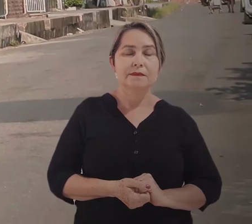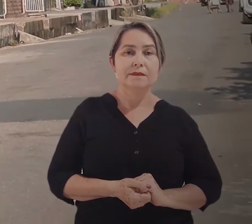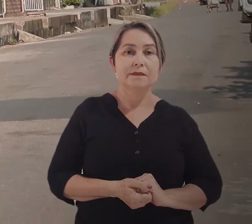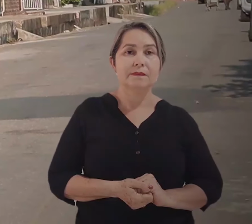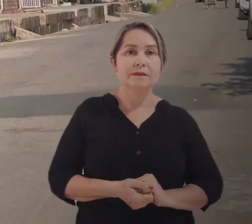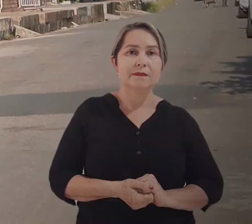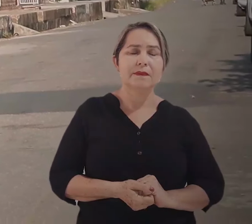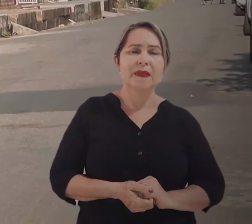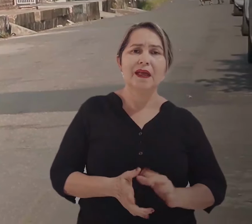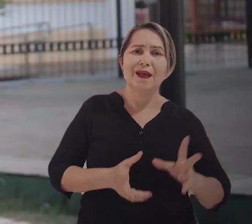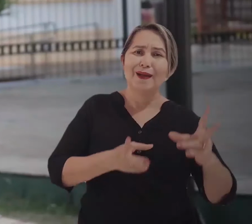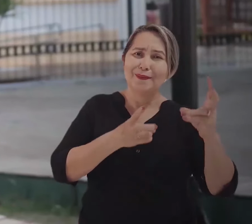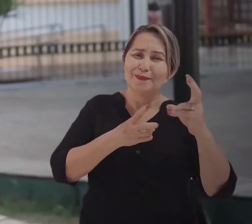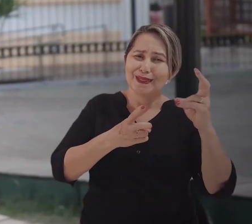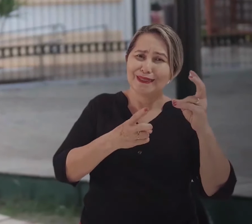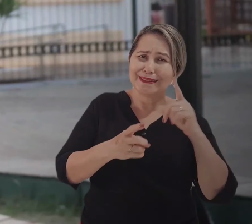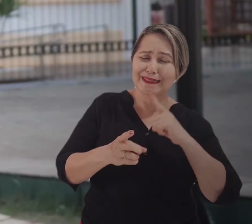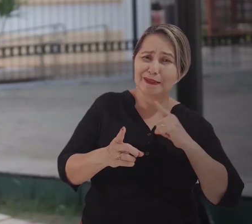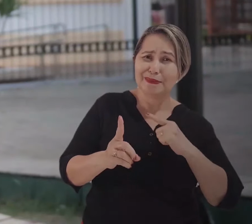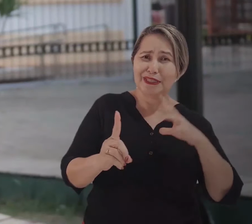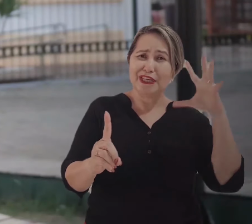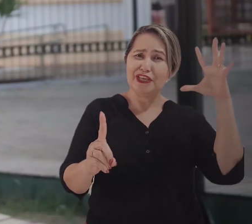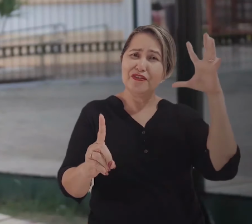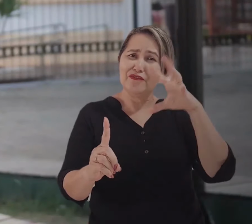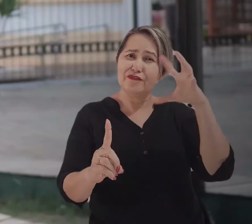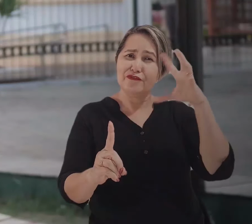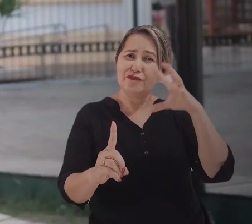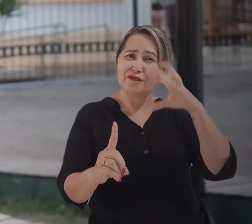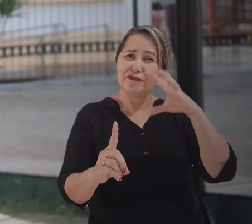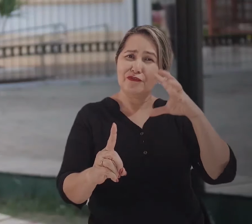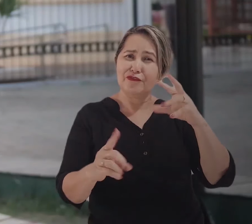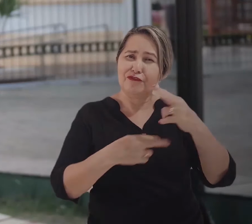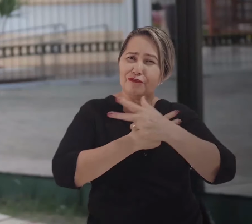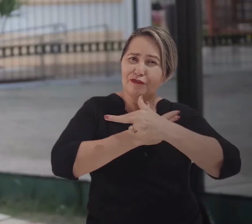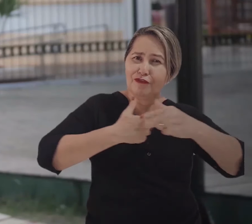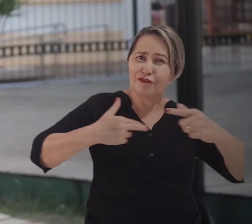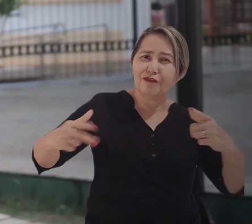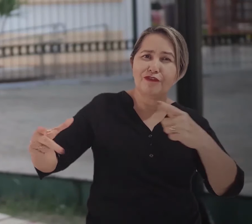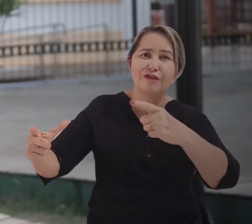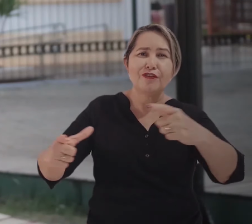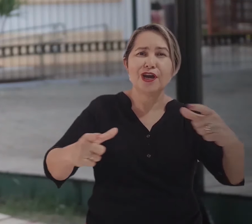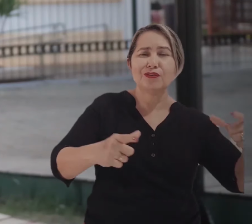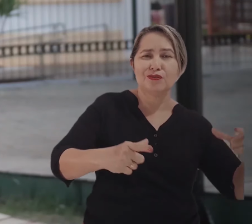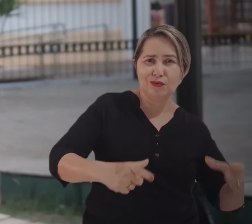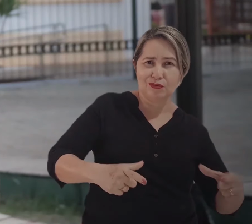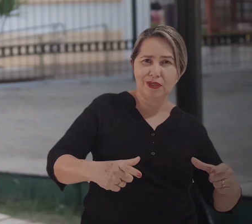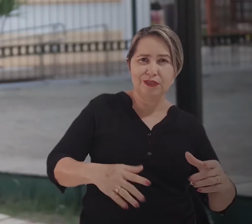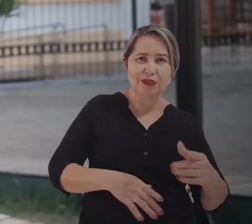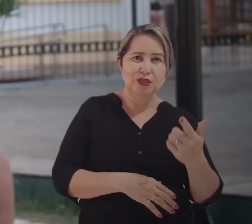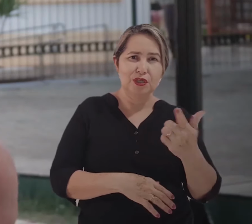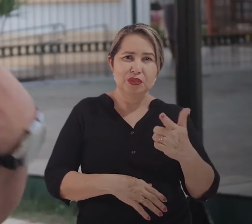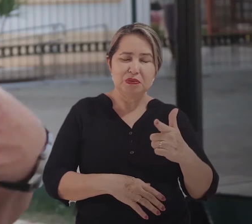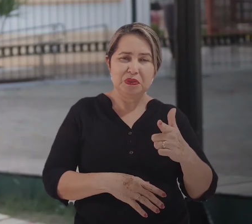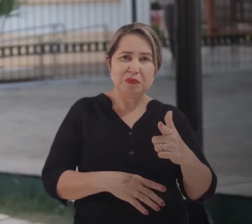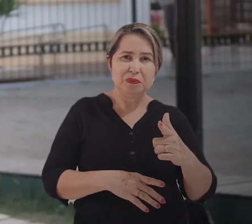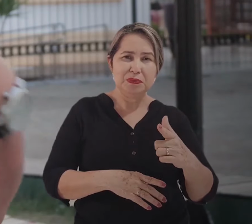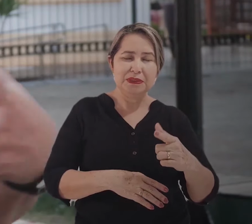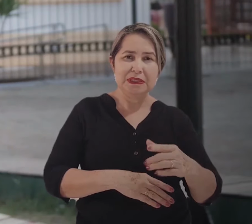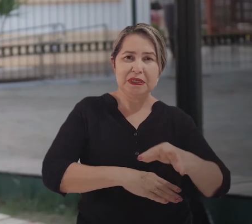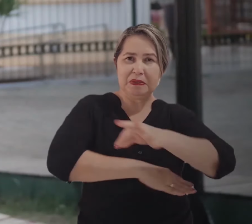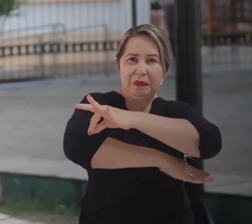gente percebe que há uma influência de várias, de vários locais, né? Não existe uma arquitetura autóctone,